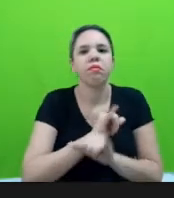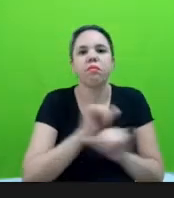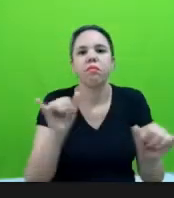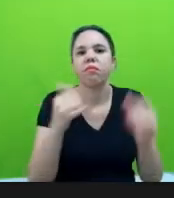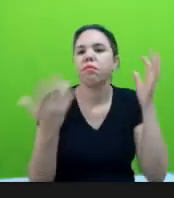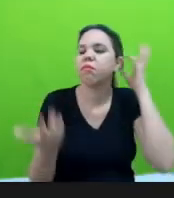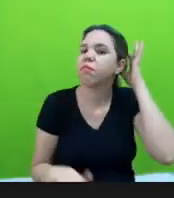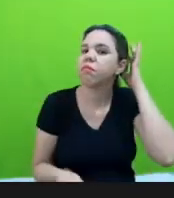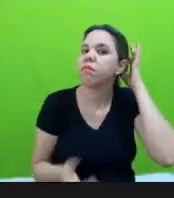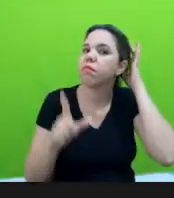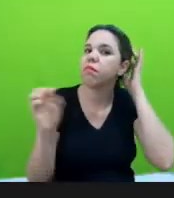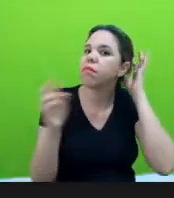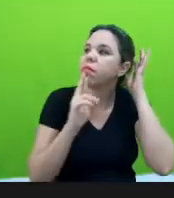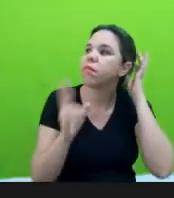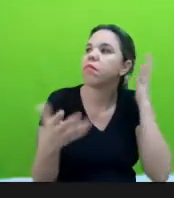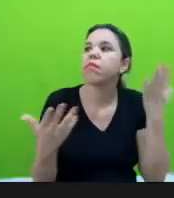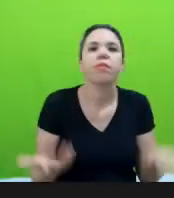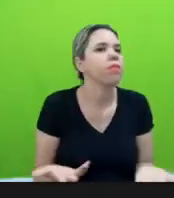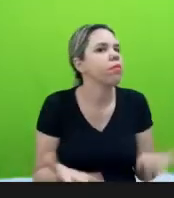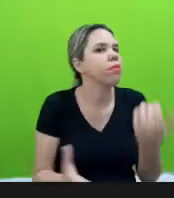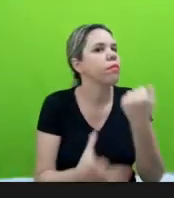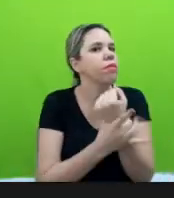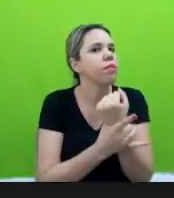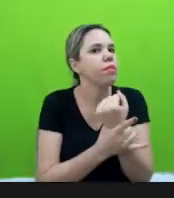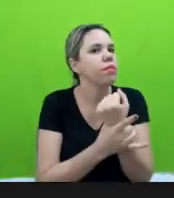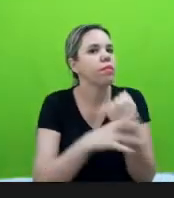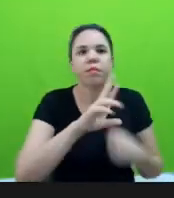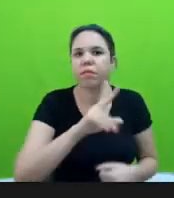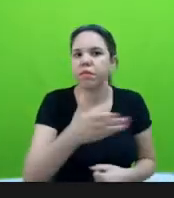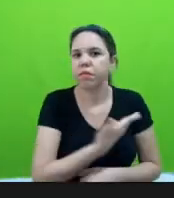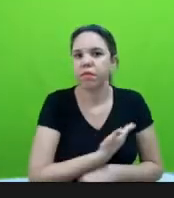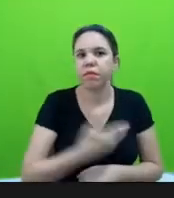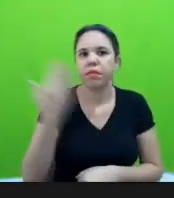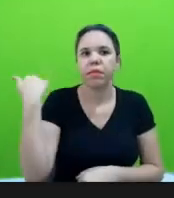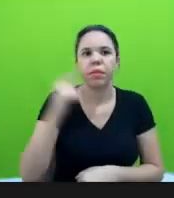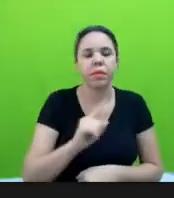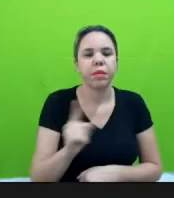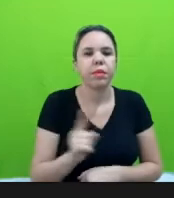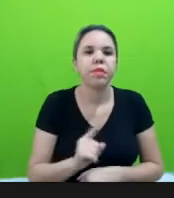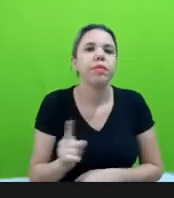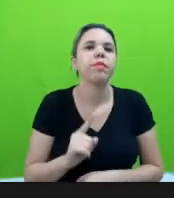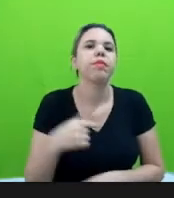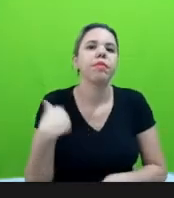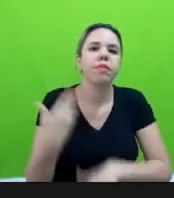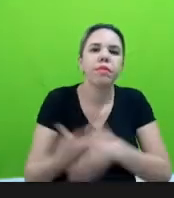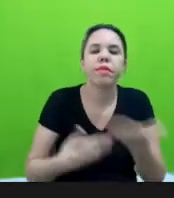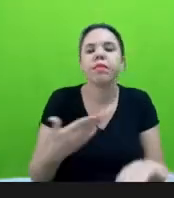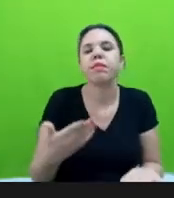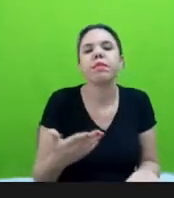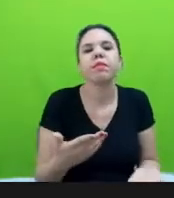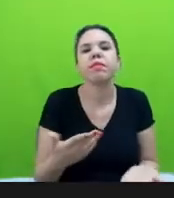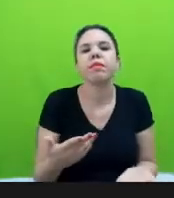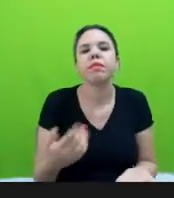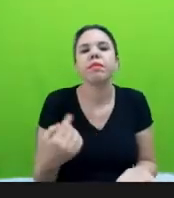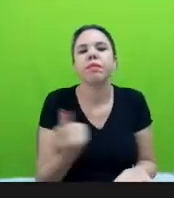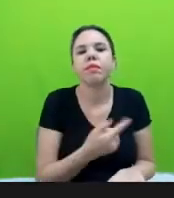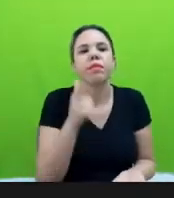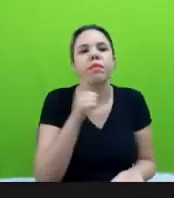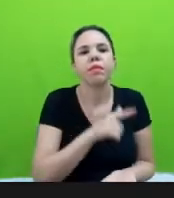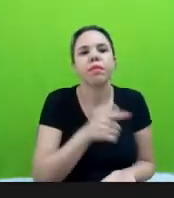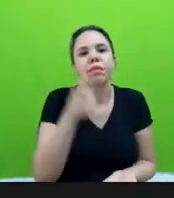o Léo falou de questões de segurança que não eram públicas antes, né, que foram forçadas. A gente consegue